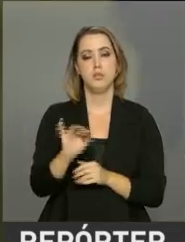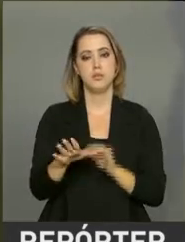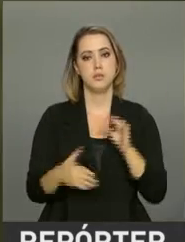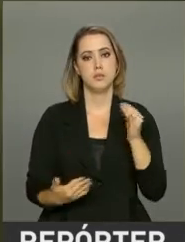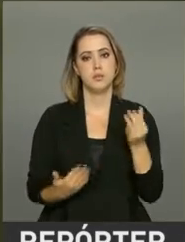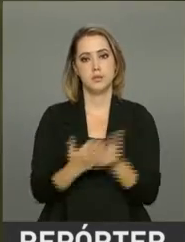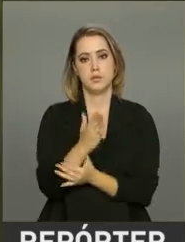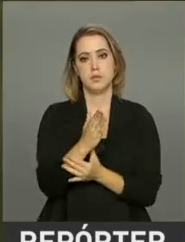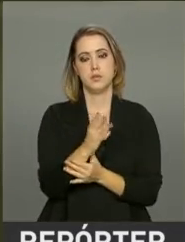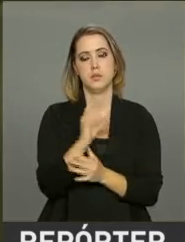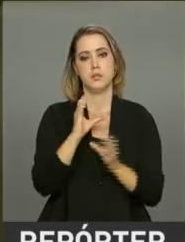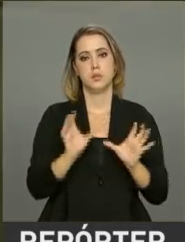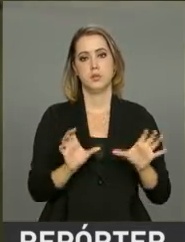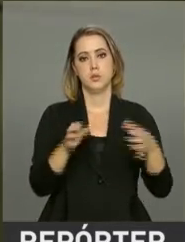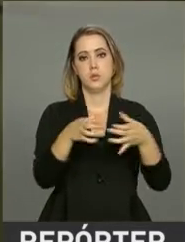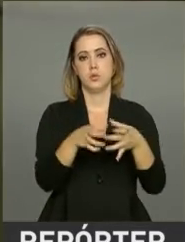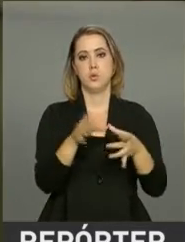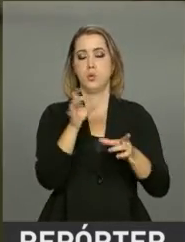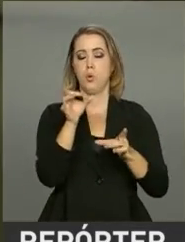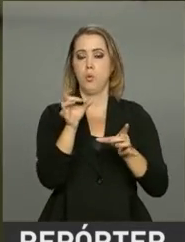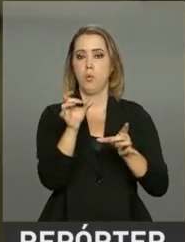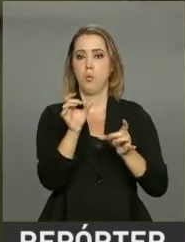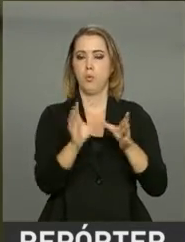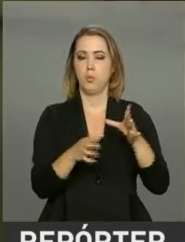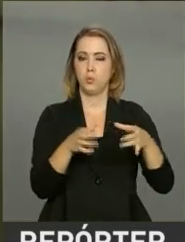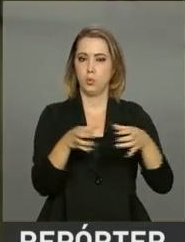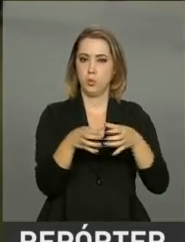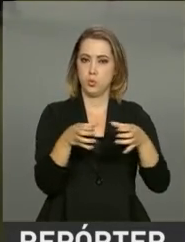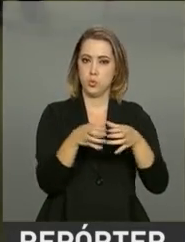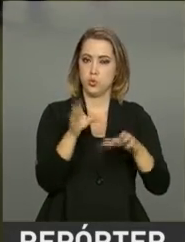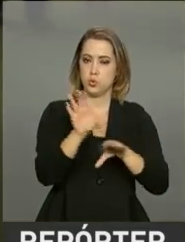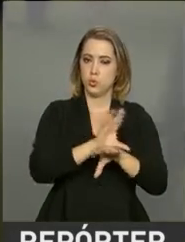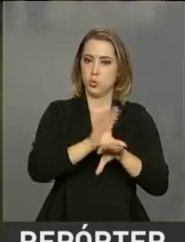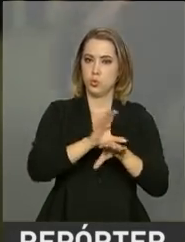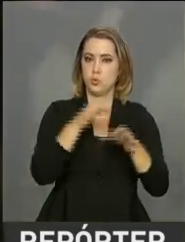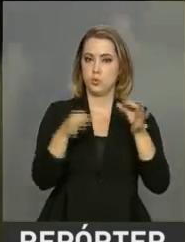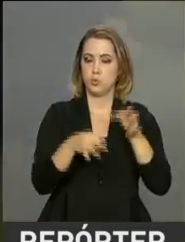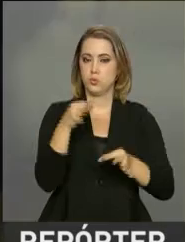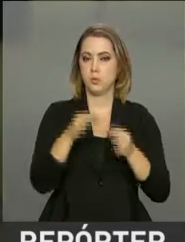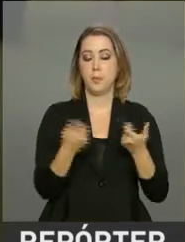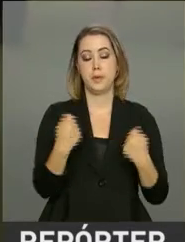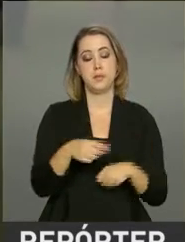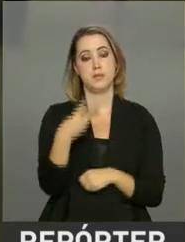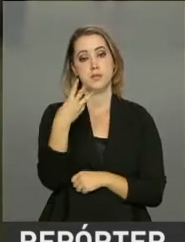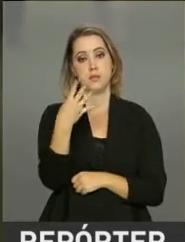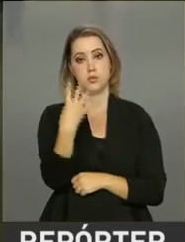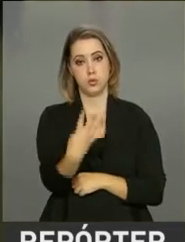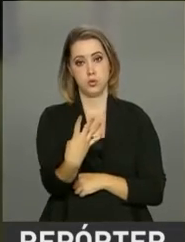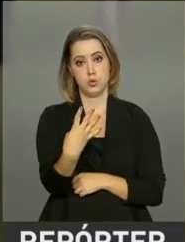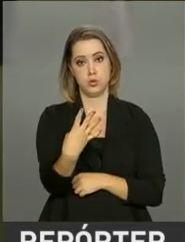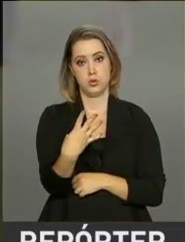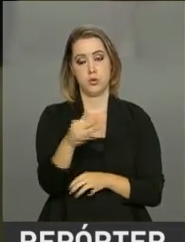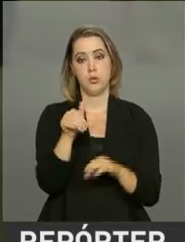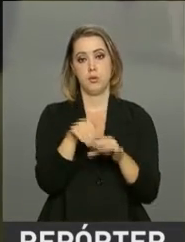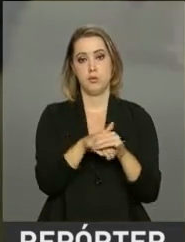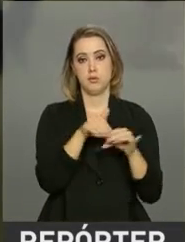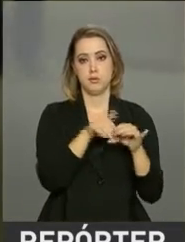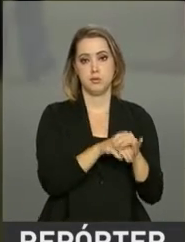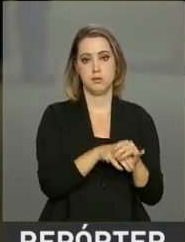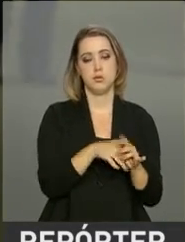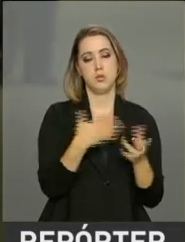na Comissão de Constituição e Justiça. Para isso, são necessários 34 votos, maioria simples,